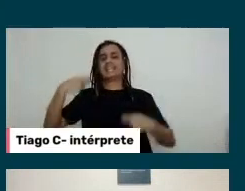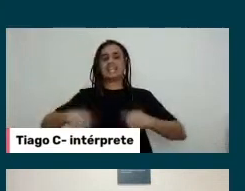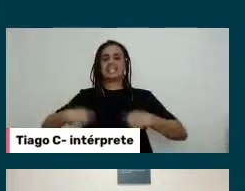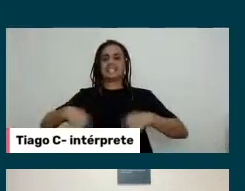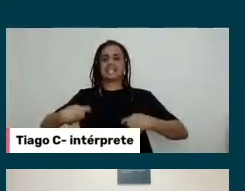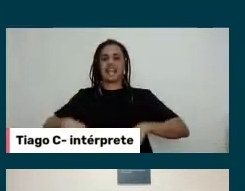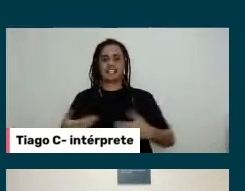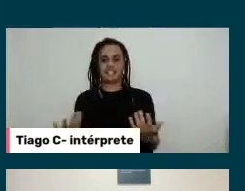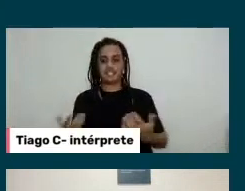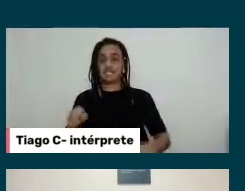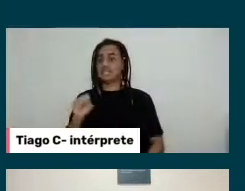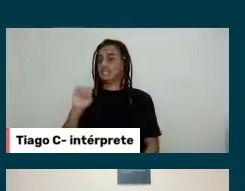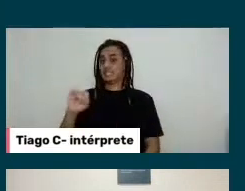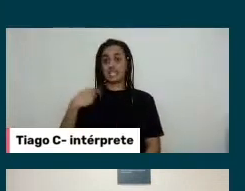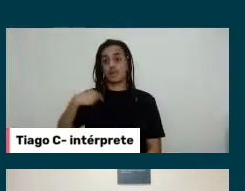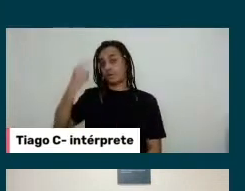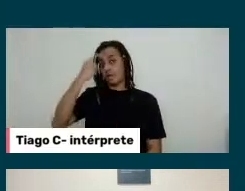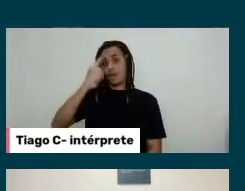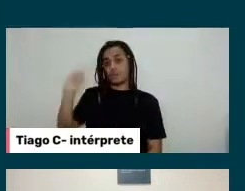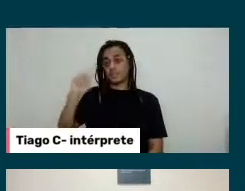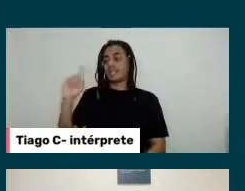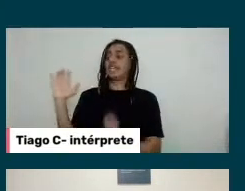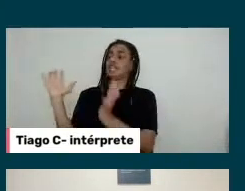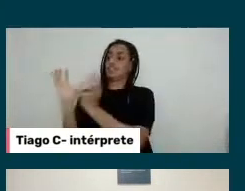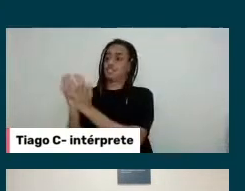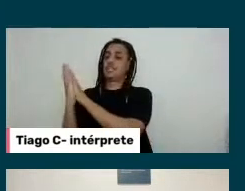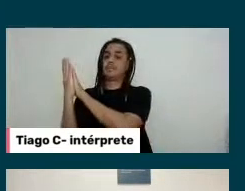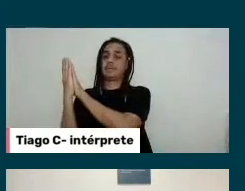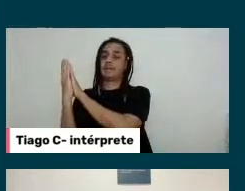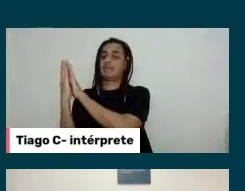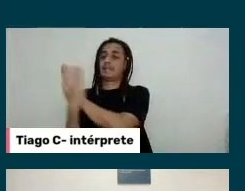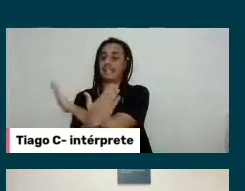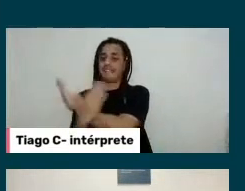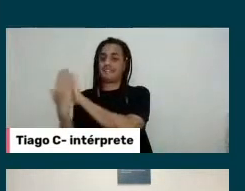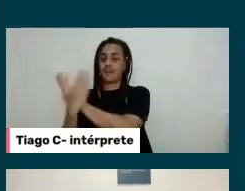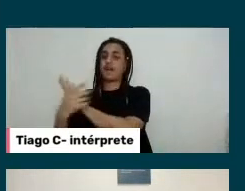isso, o time de plataforma deveria me fornecer essas capacidades.